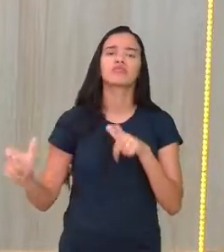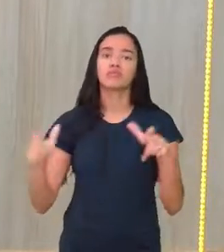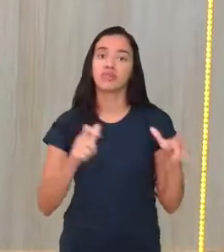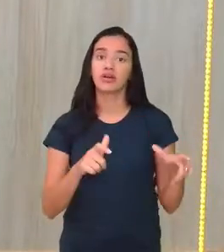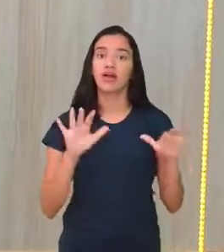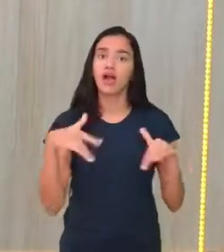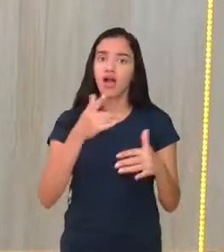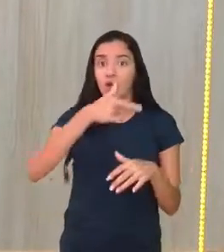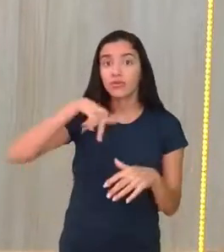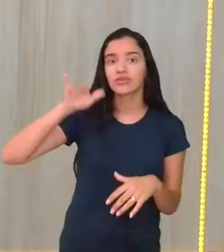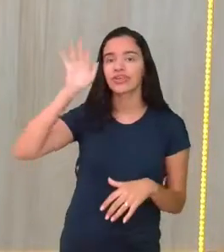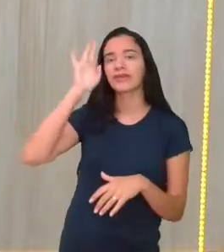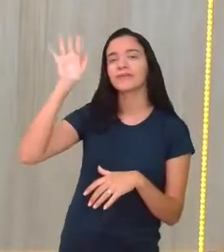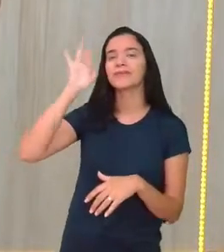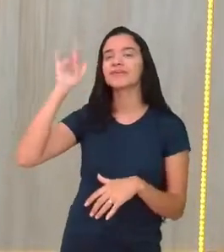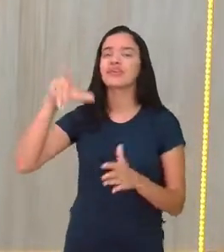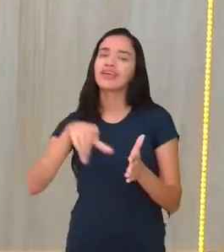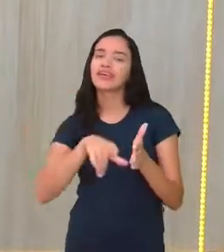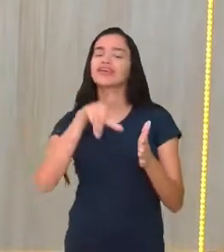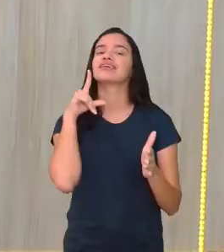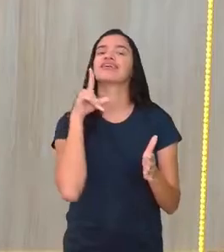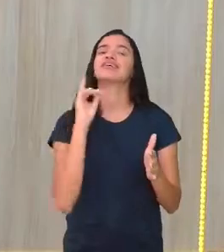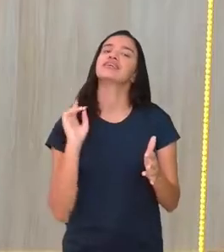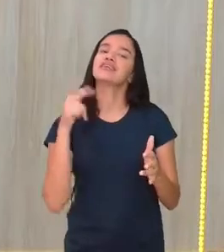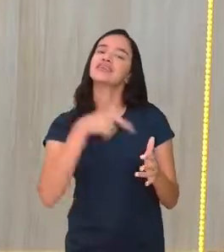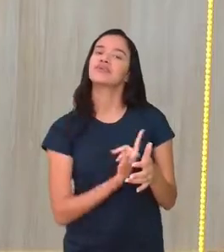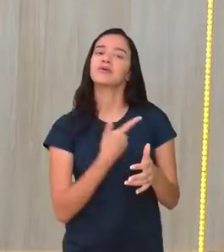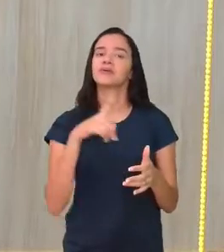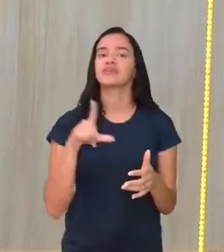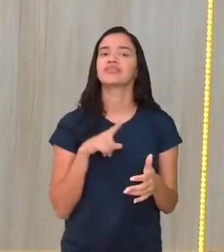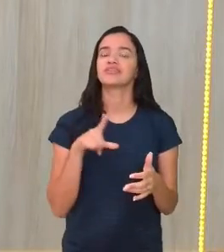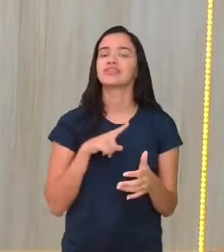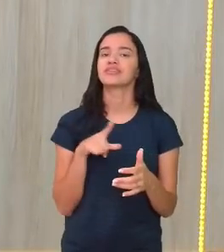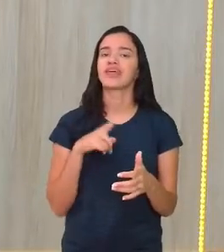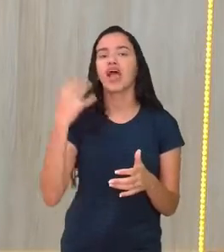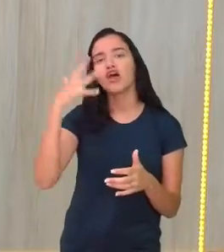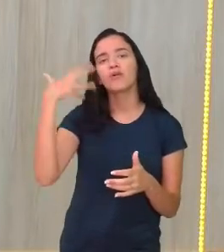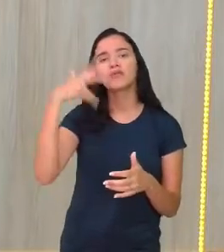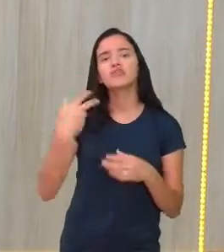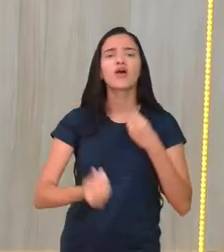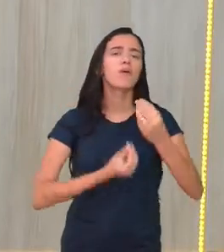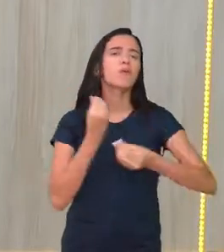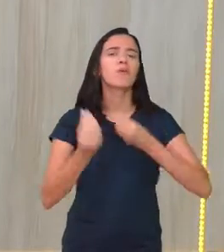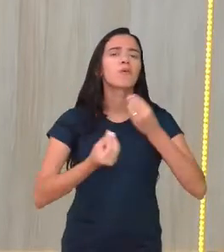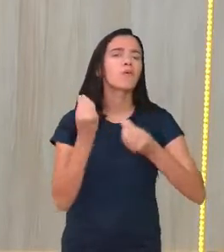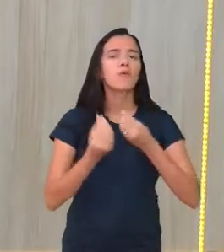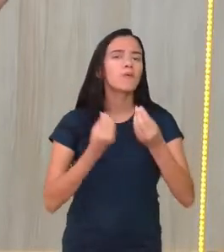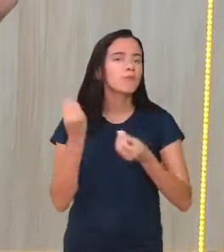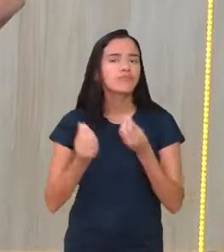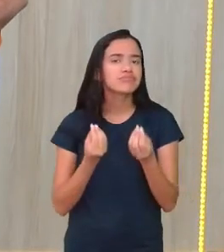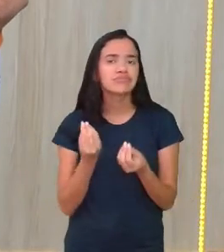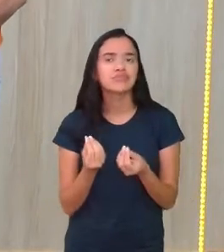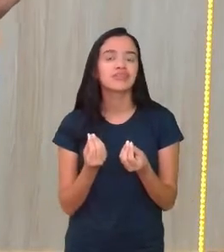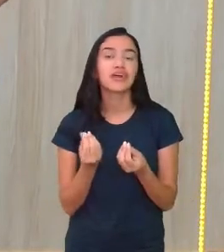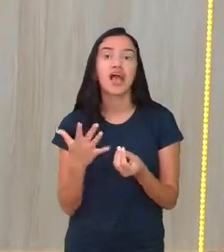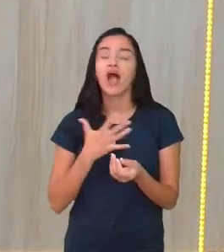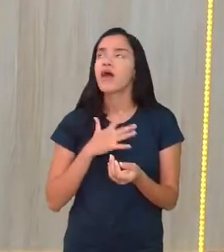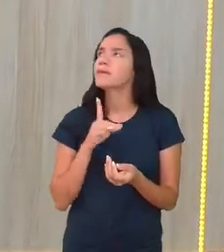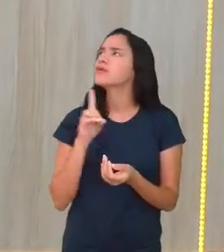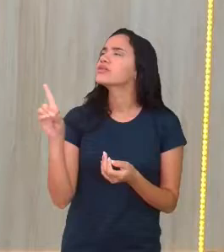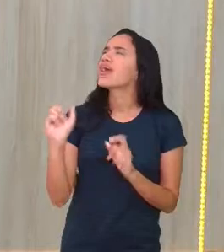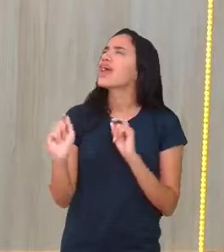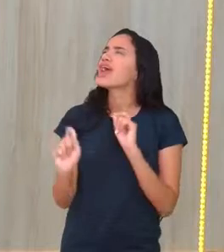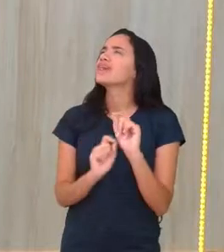Gente, vocês imaginam que antes da gente ter a música gravada, como é que a gente ouvia música, Gini? Ai, meu Deus, era